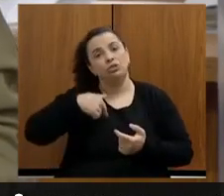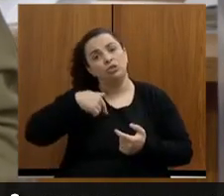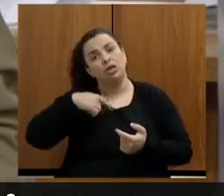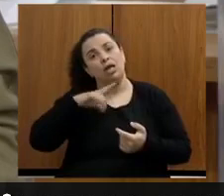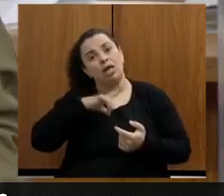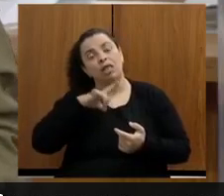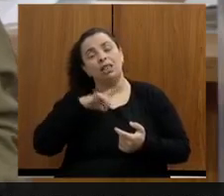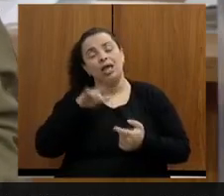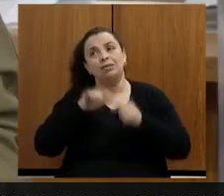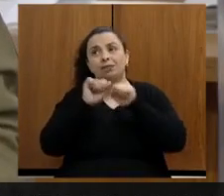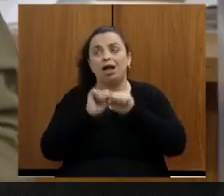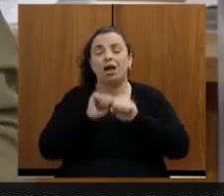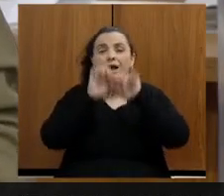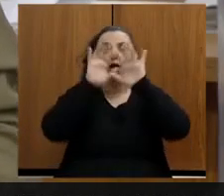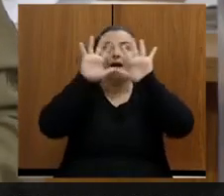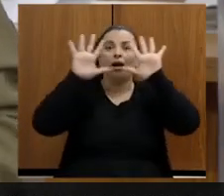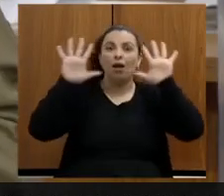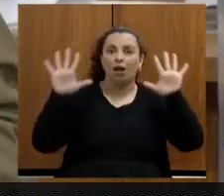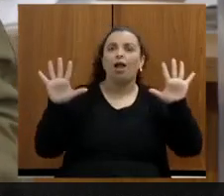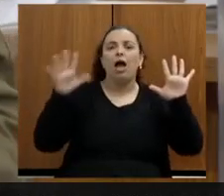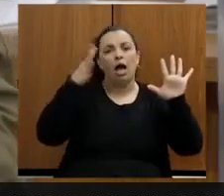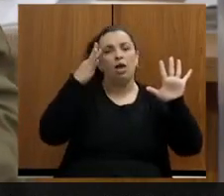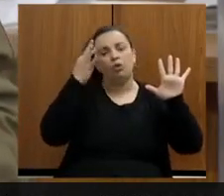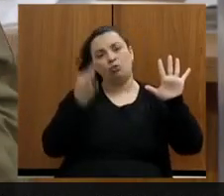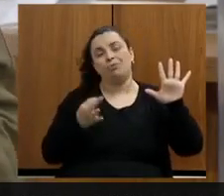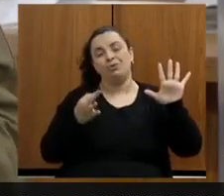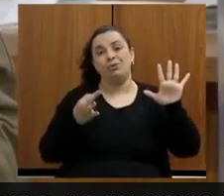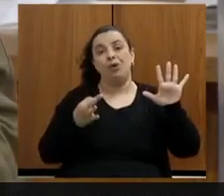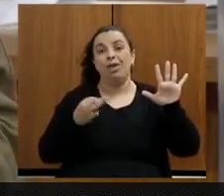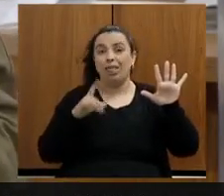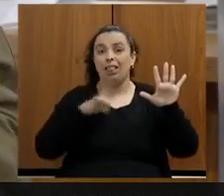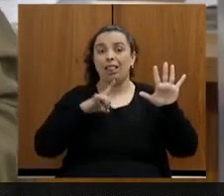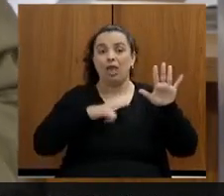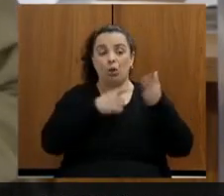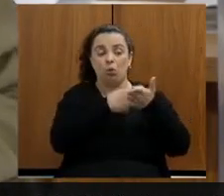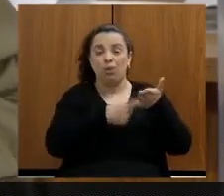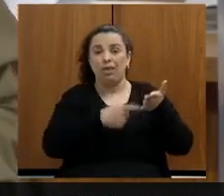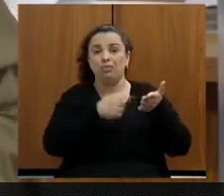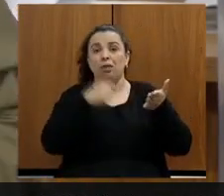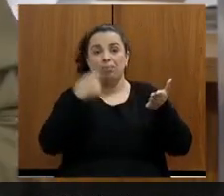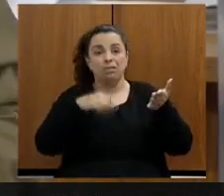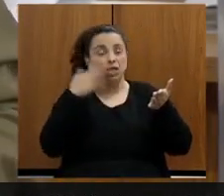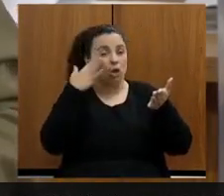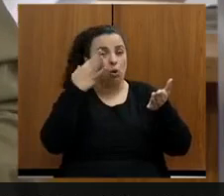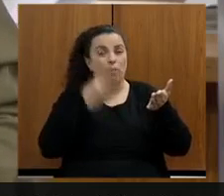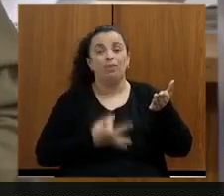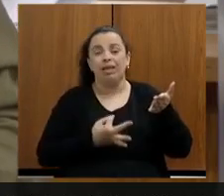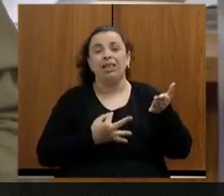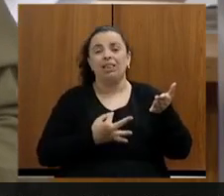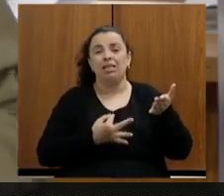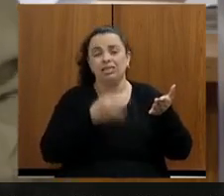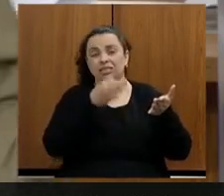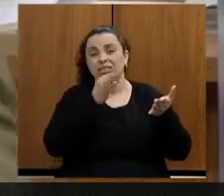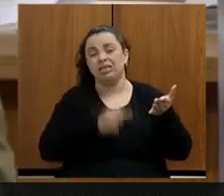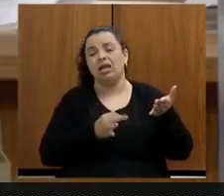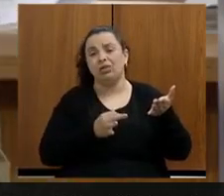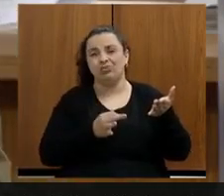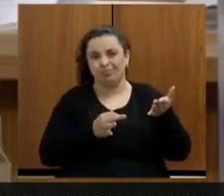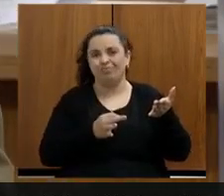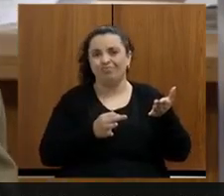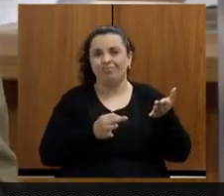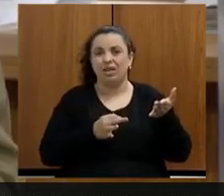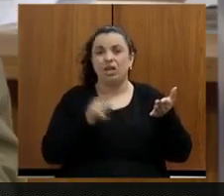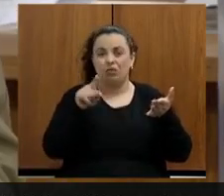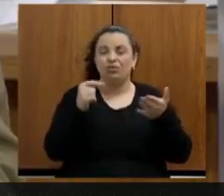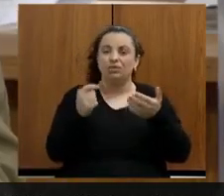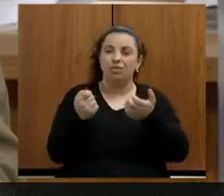essas essa clareza né E tem uma parte que ela é interpretativa a gente realmente como se eu determinei e colocou aqui para